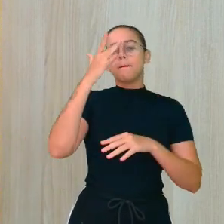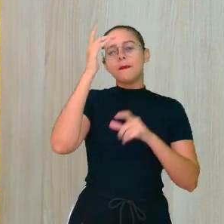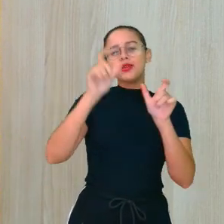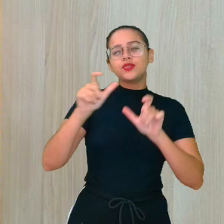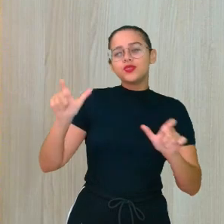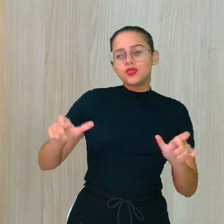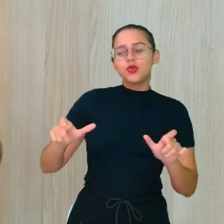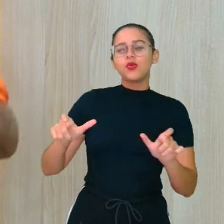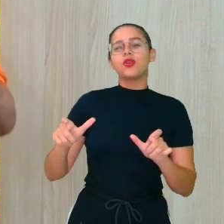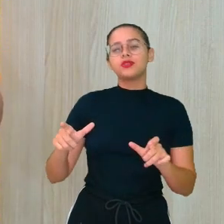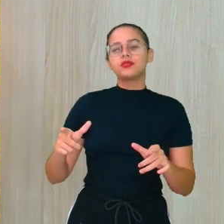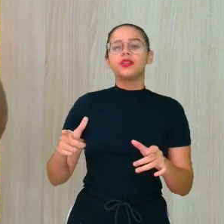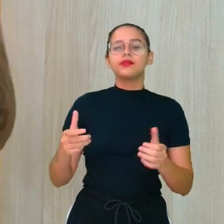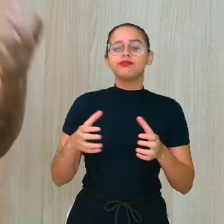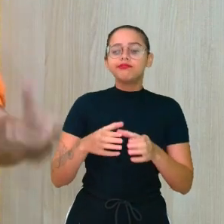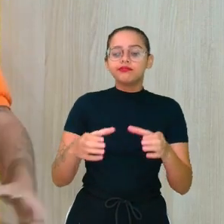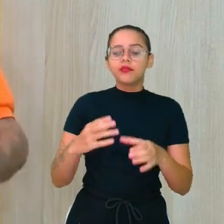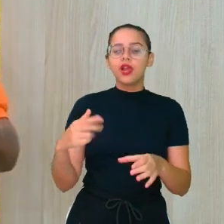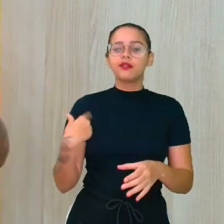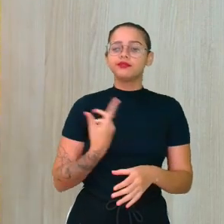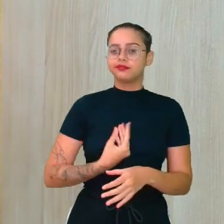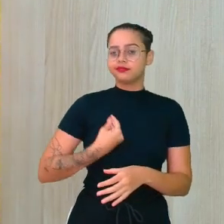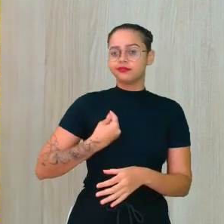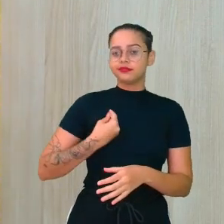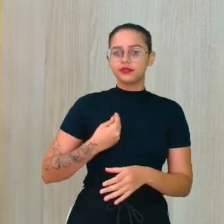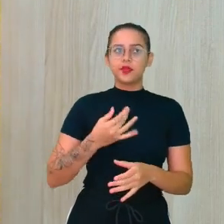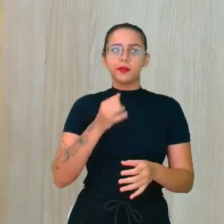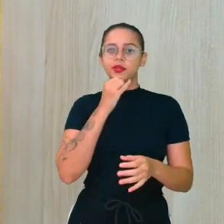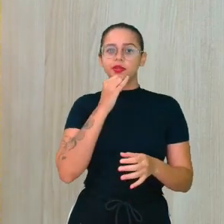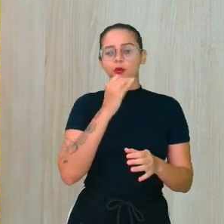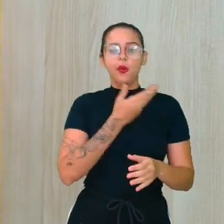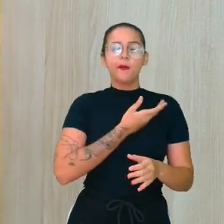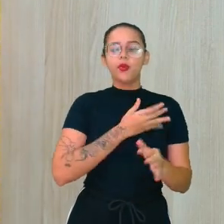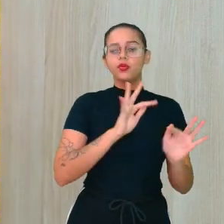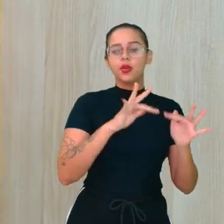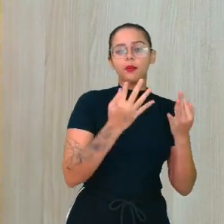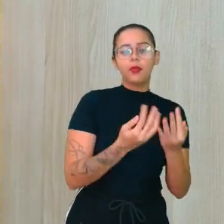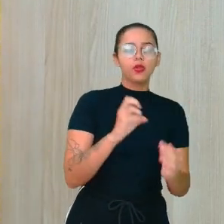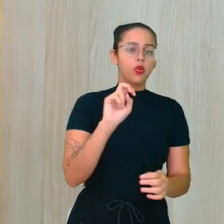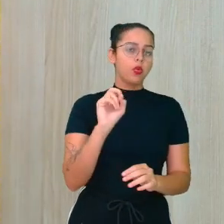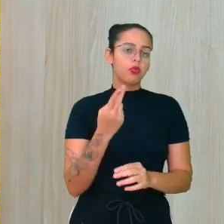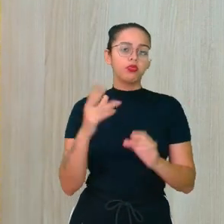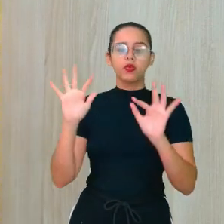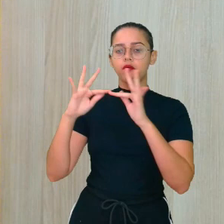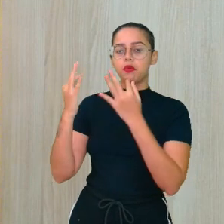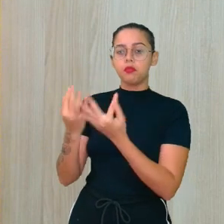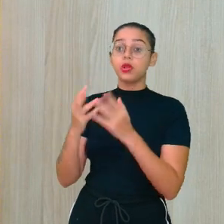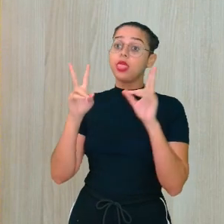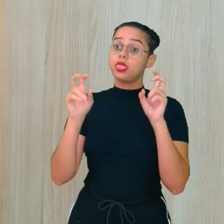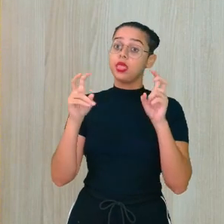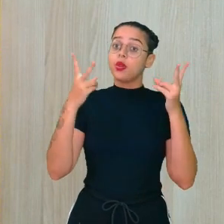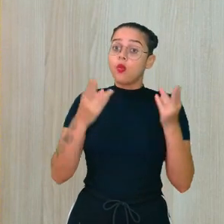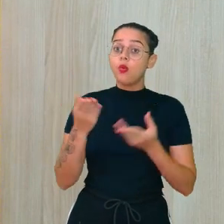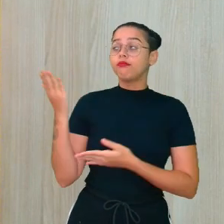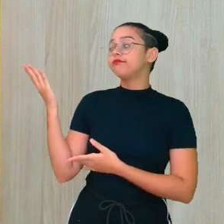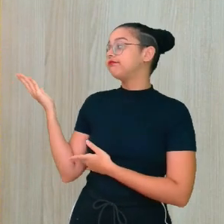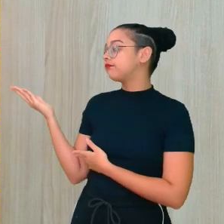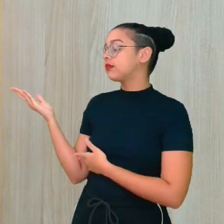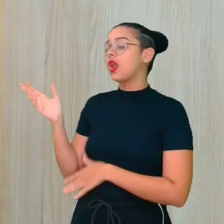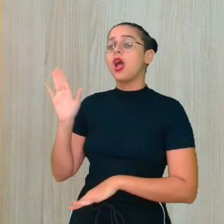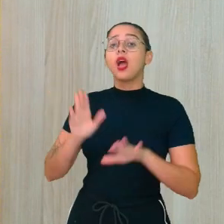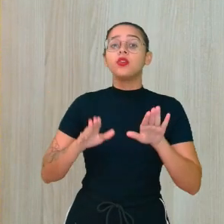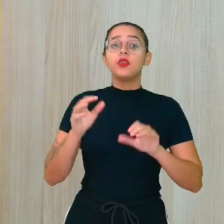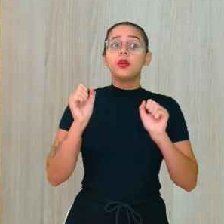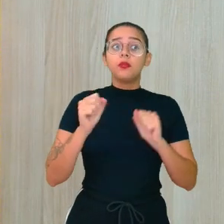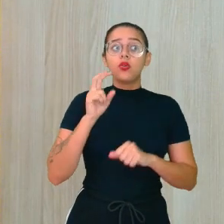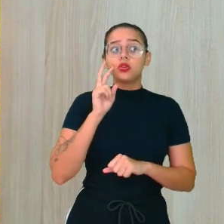parte da nossa vida. É um colega de trabalho, é alguém da família. E temas como esse que Carla trouxe, às vezes pode ser visto